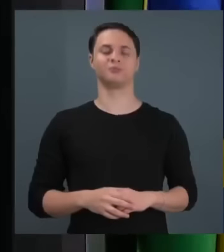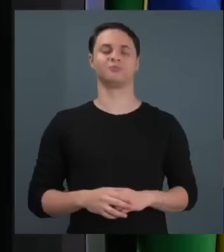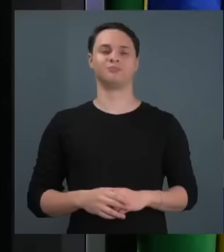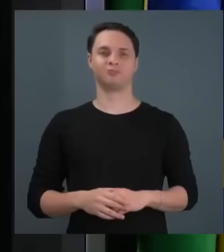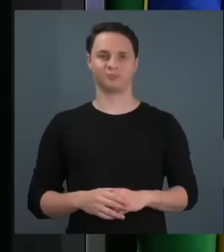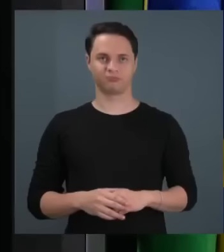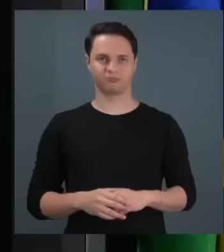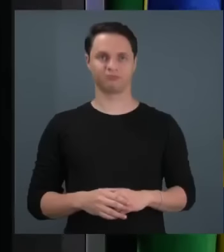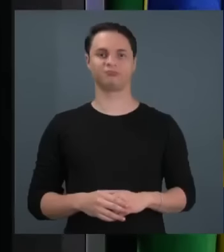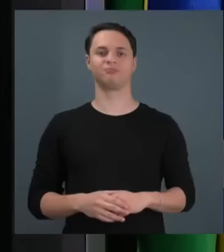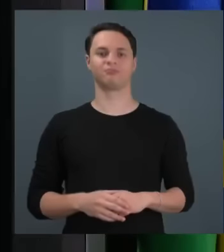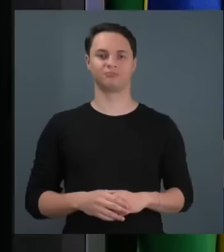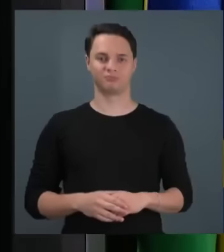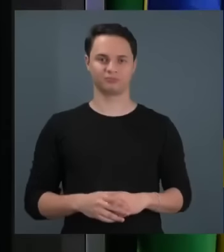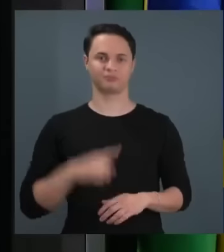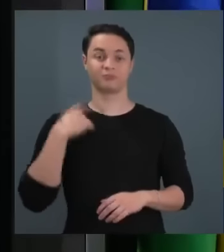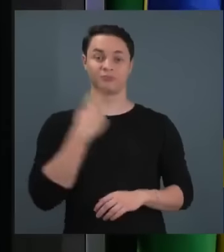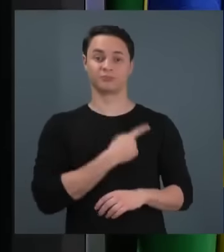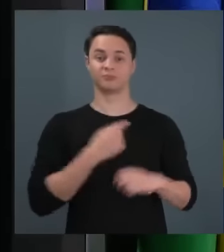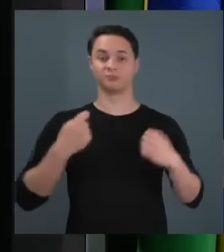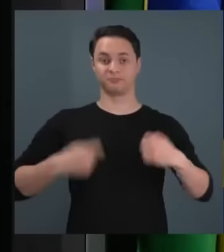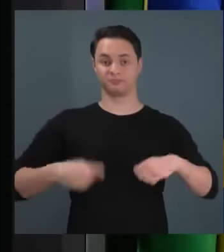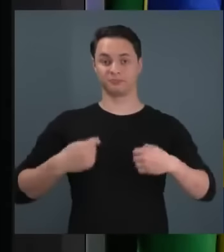finalmente, e nós temos que celebrar